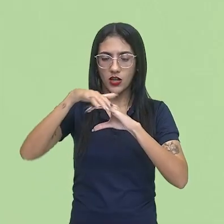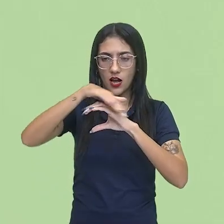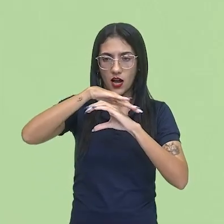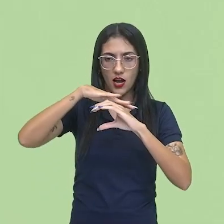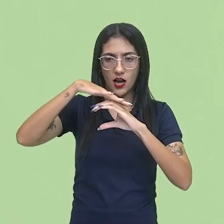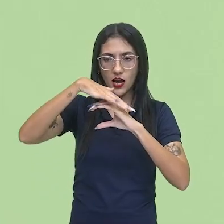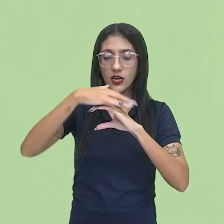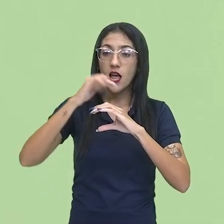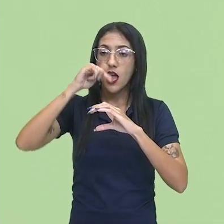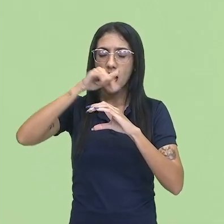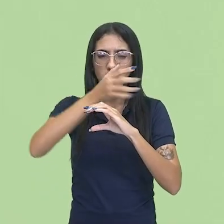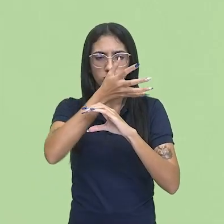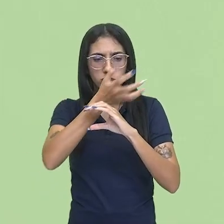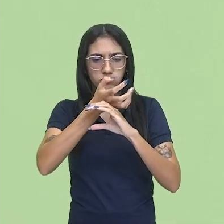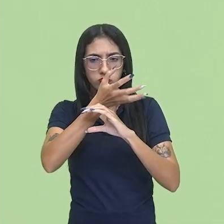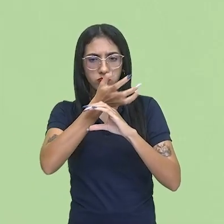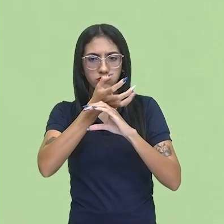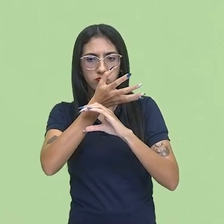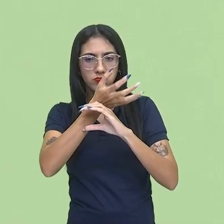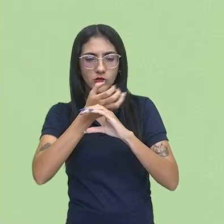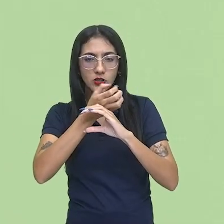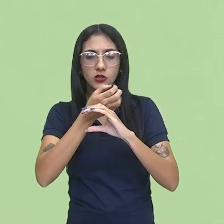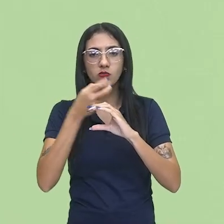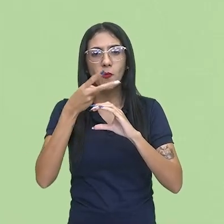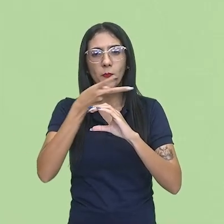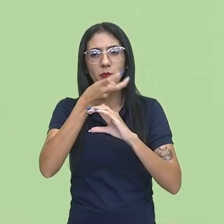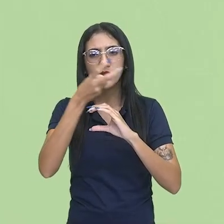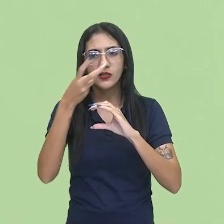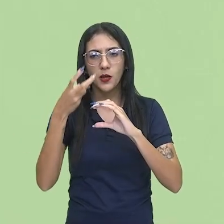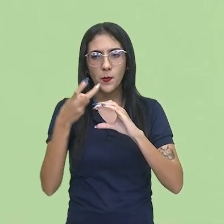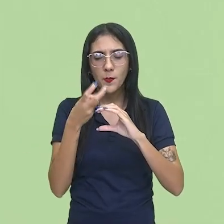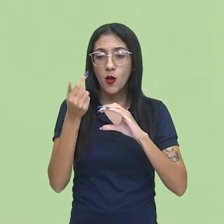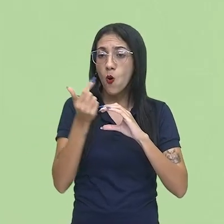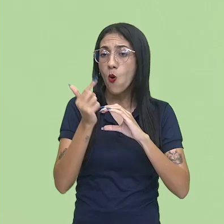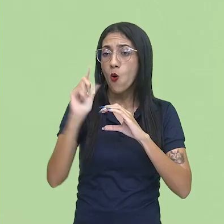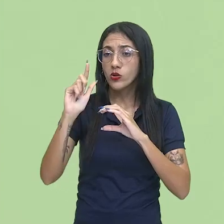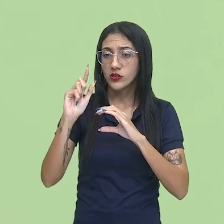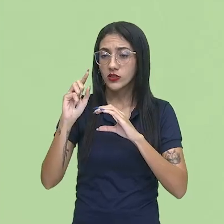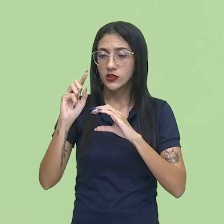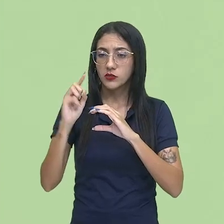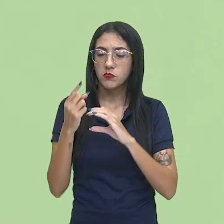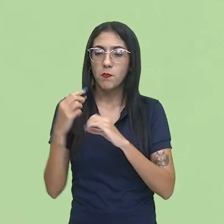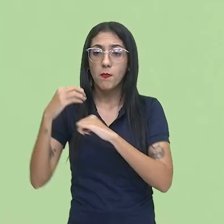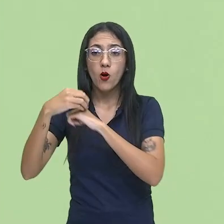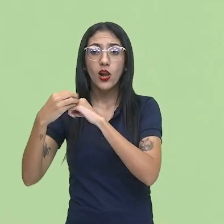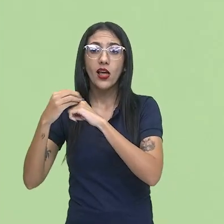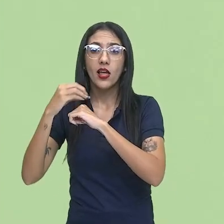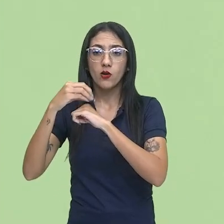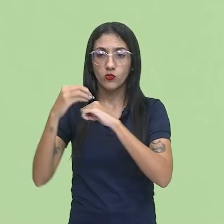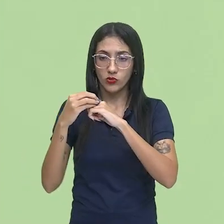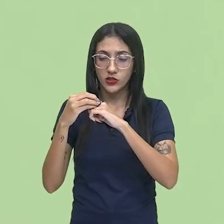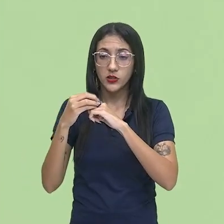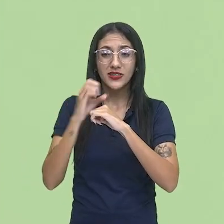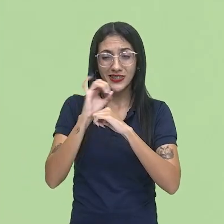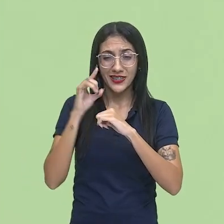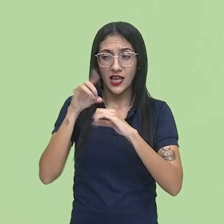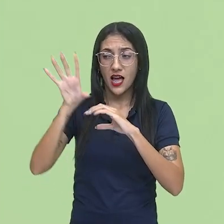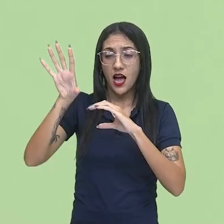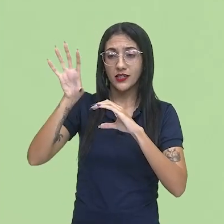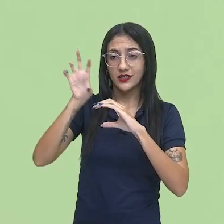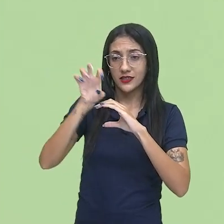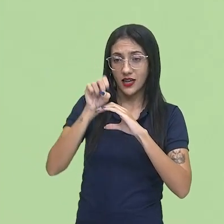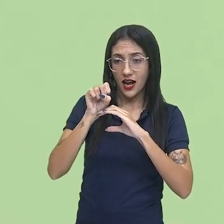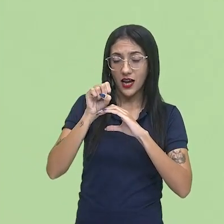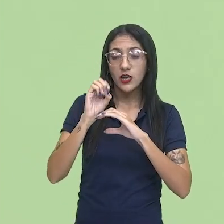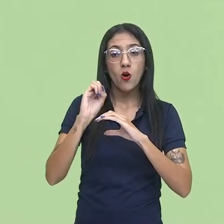vão sinalizar a estrutura ou a molécula que se aproxima da célula, permitindo ou não a entrada dela. Por